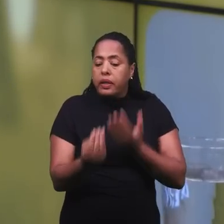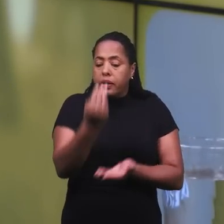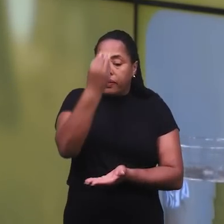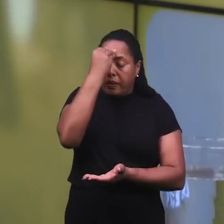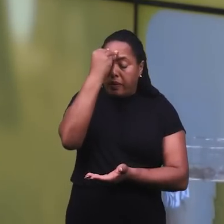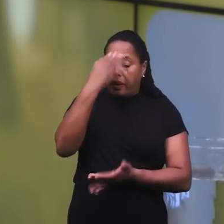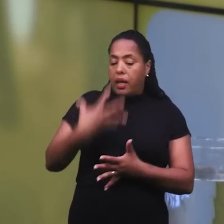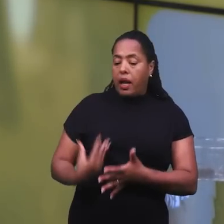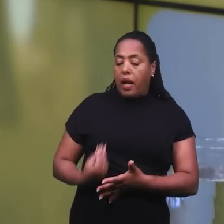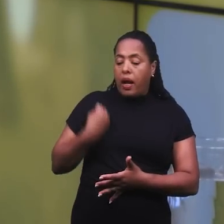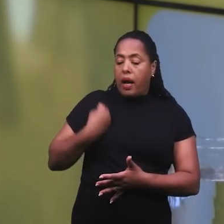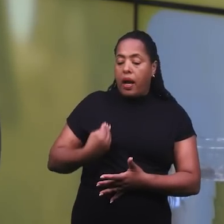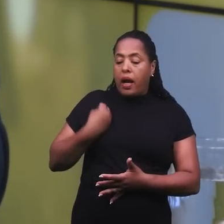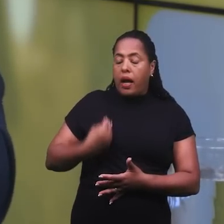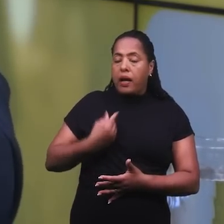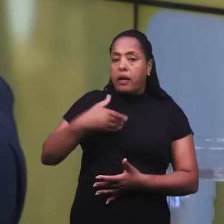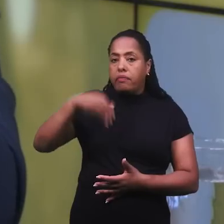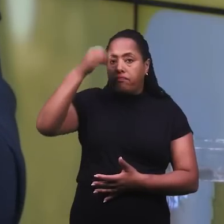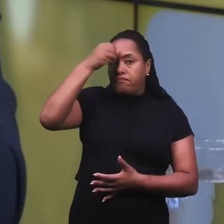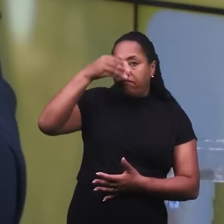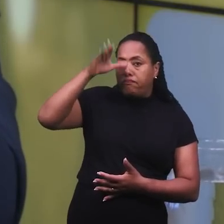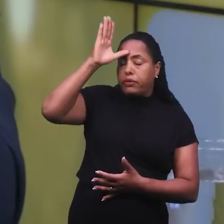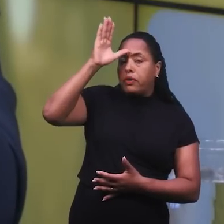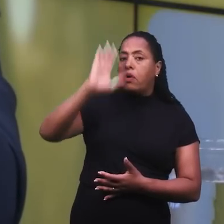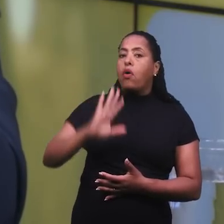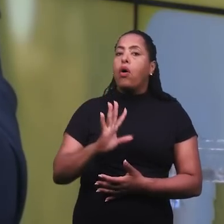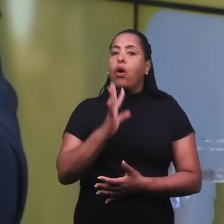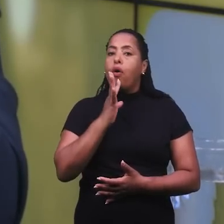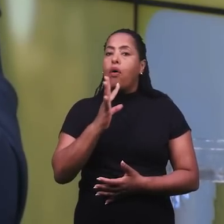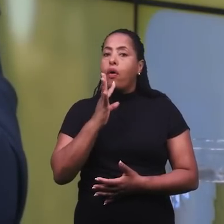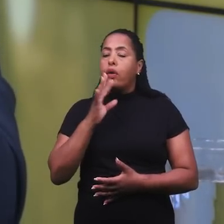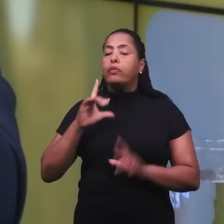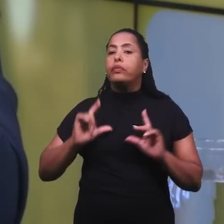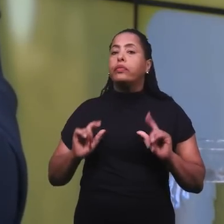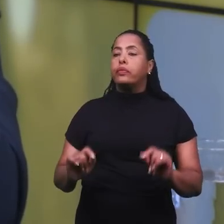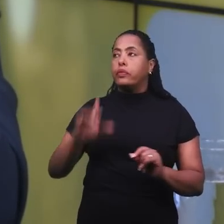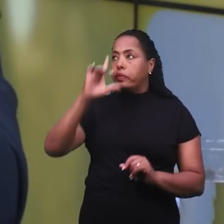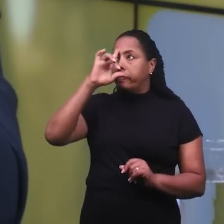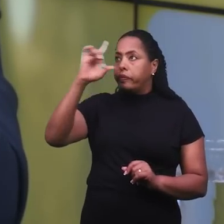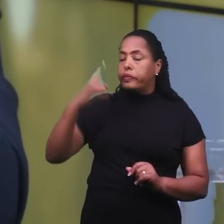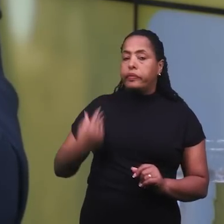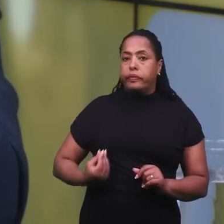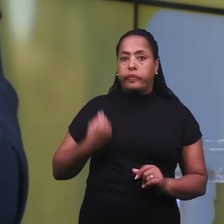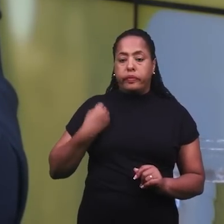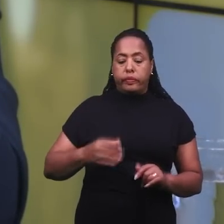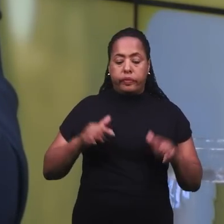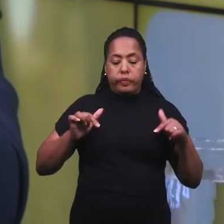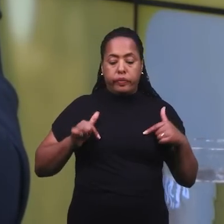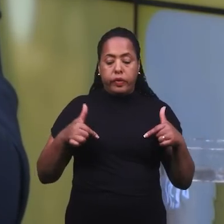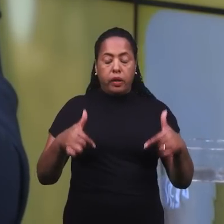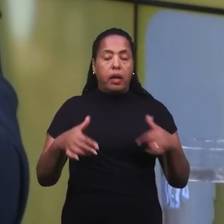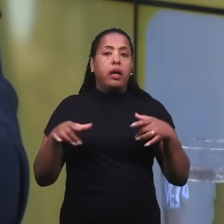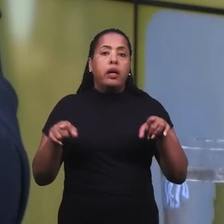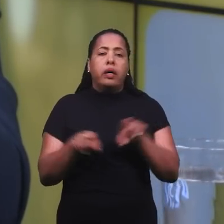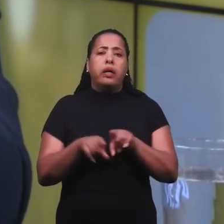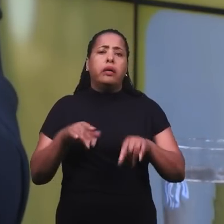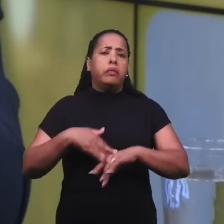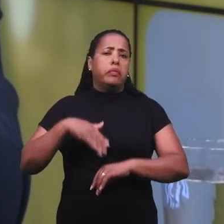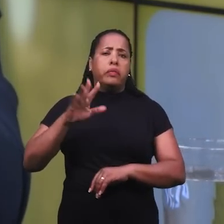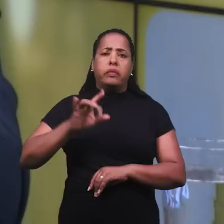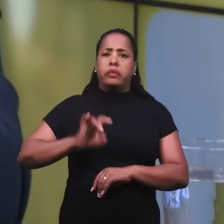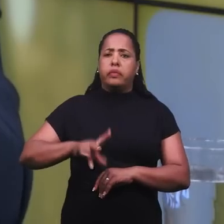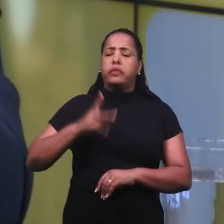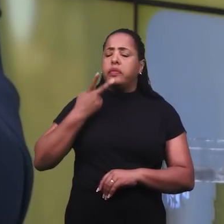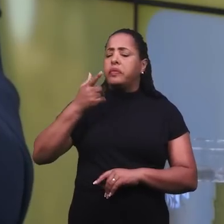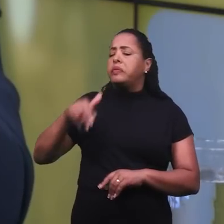introjetar na vida dos filhos esse conhecimento de um Deus vivo, um Deus que opera. Mas, mais do que isso também, não era só